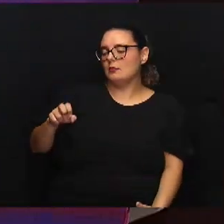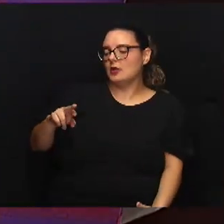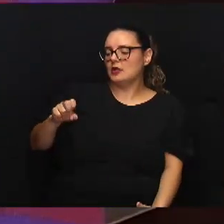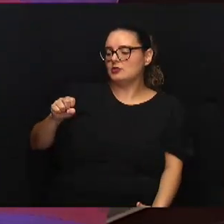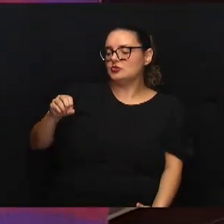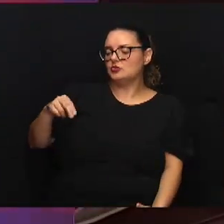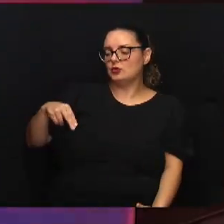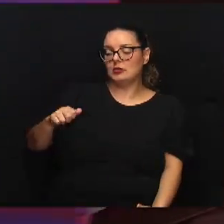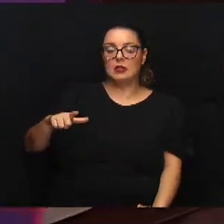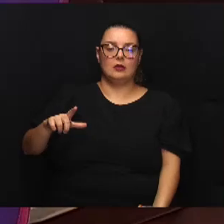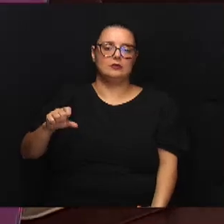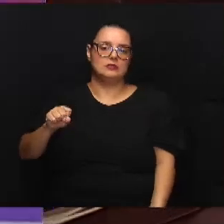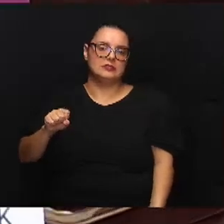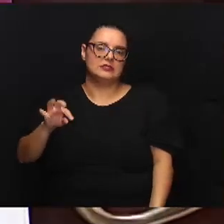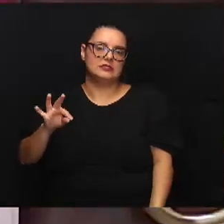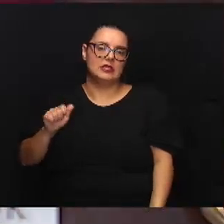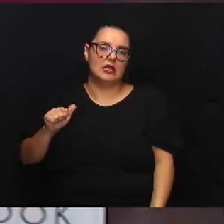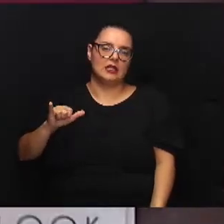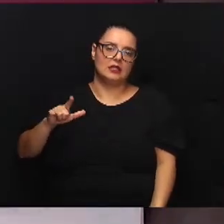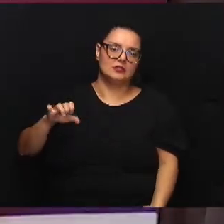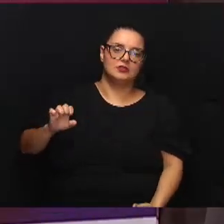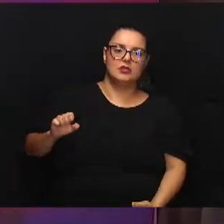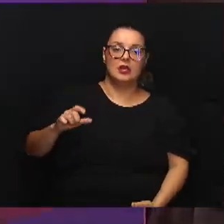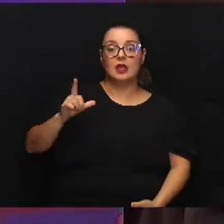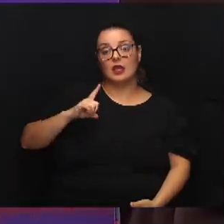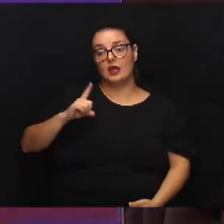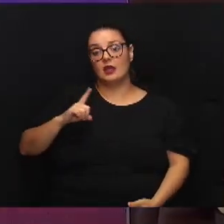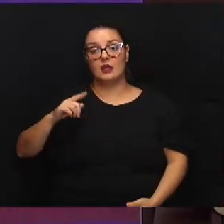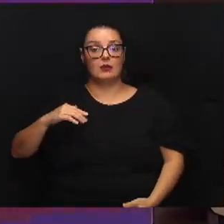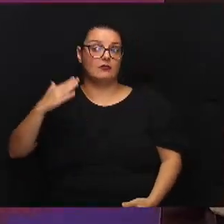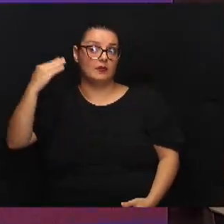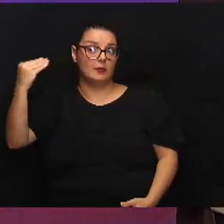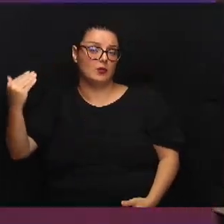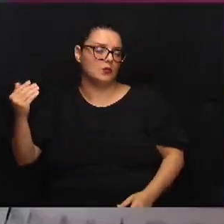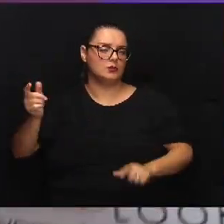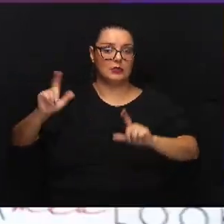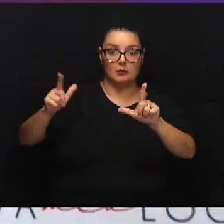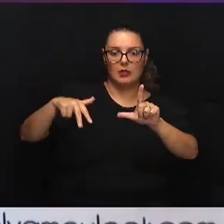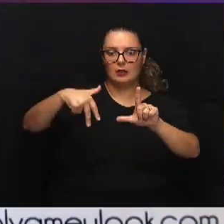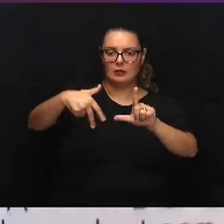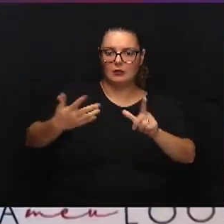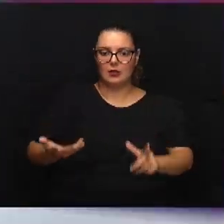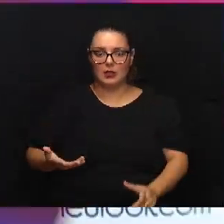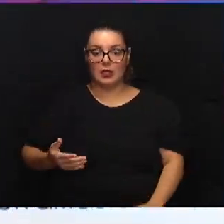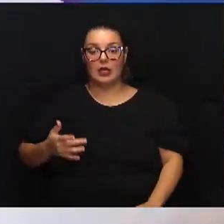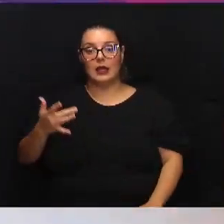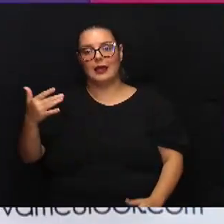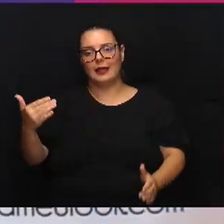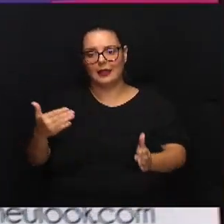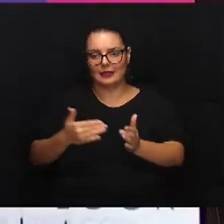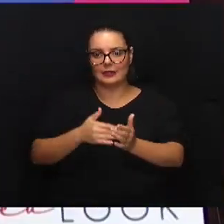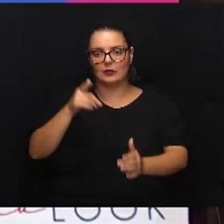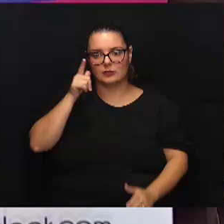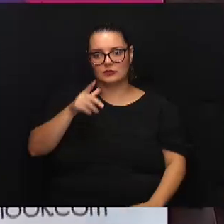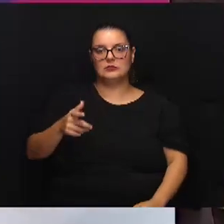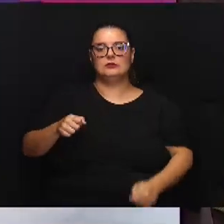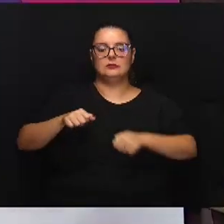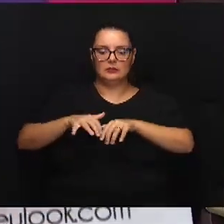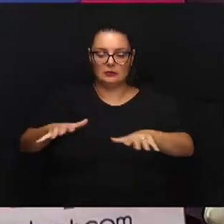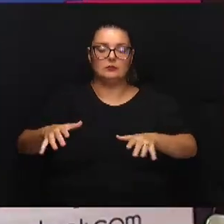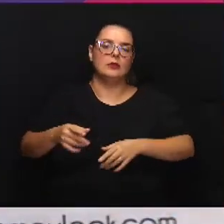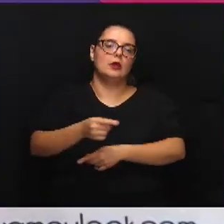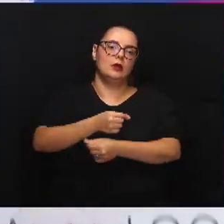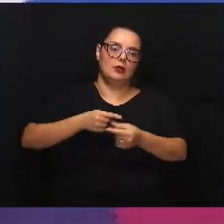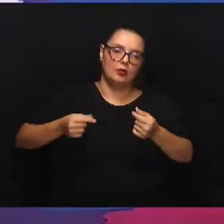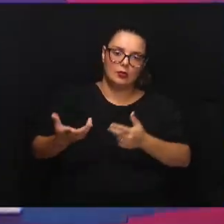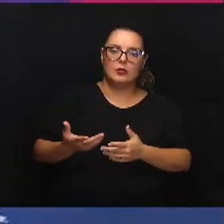alguém famoso ou que trabalhava na TV. E aí até eu conseguir difundir isso, eu não, né? Na verdade, o mercado de consultoria